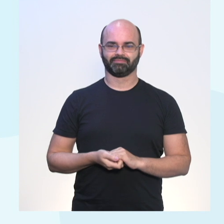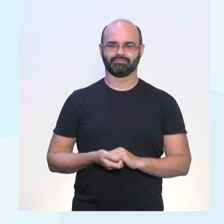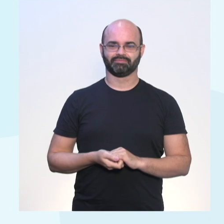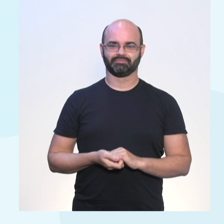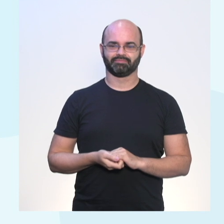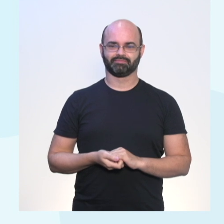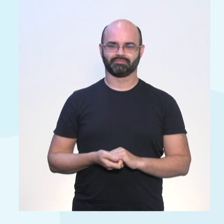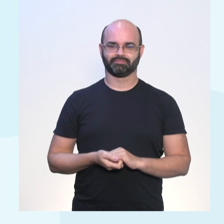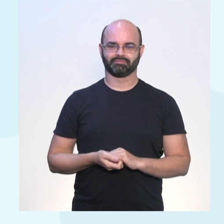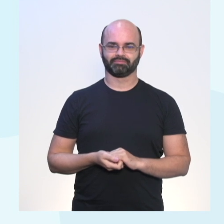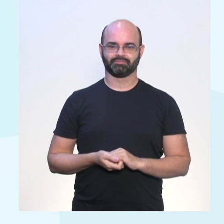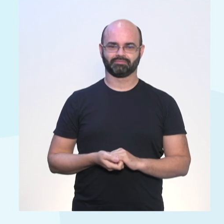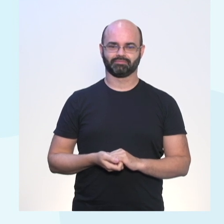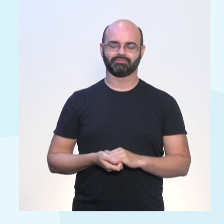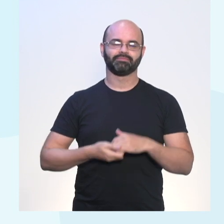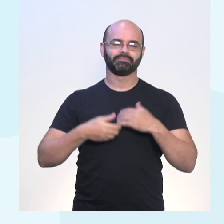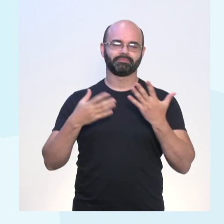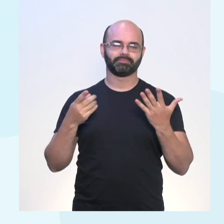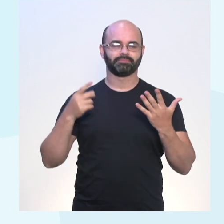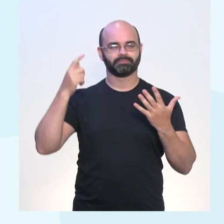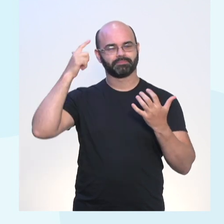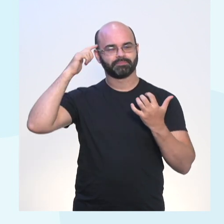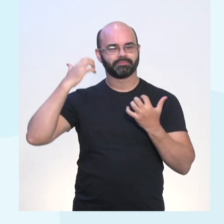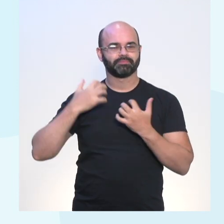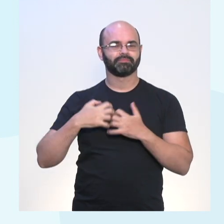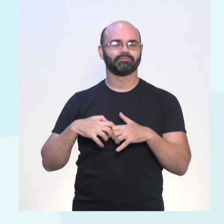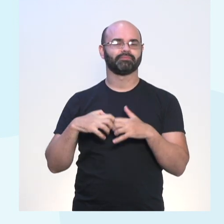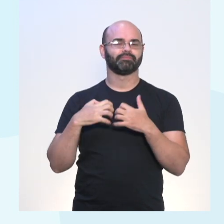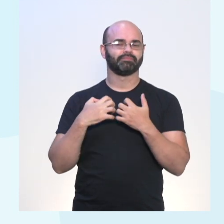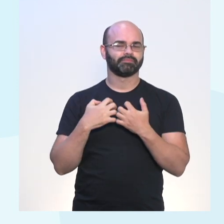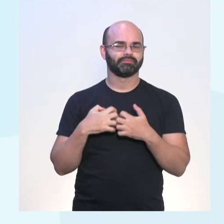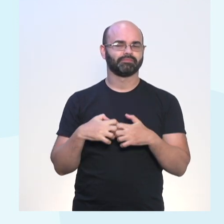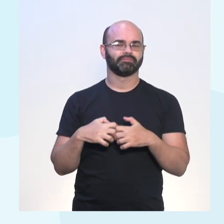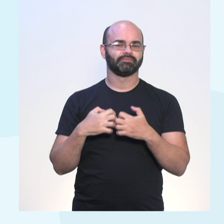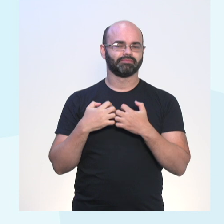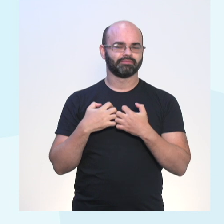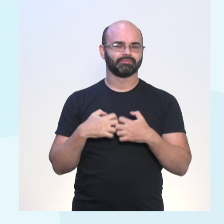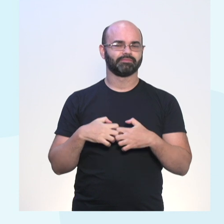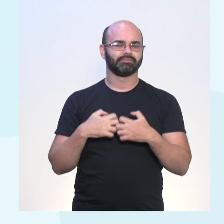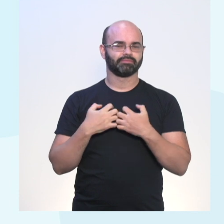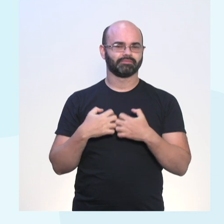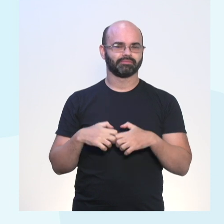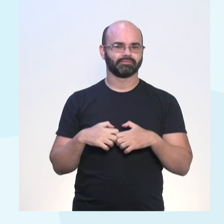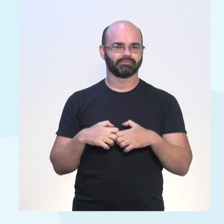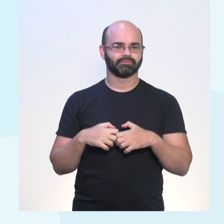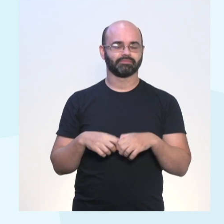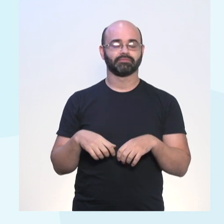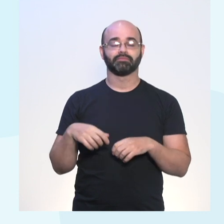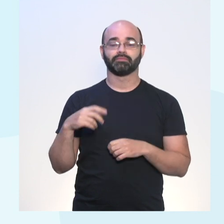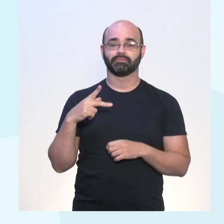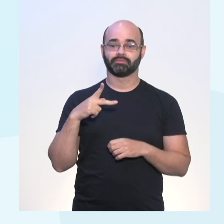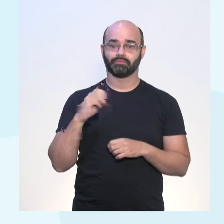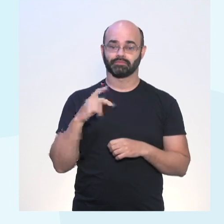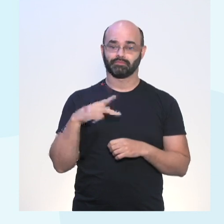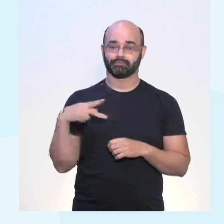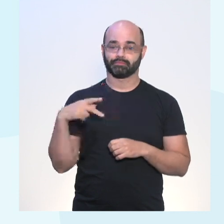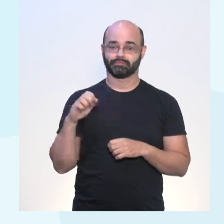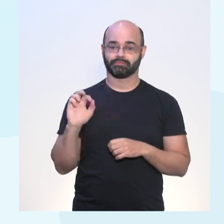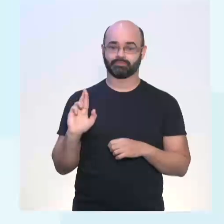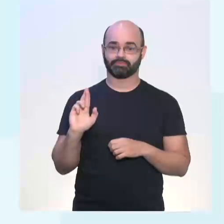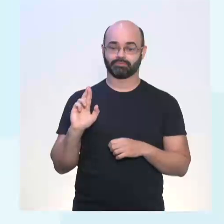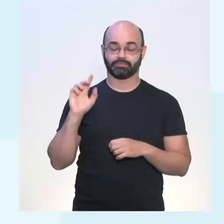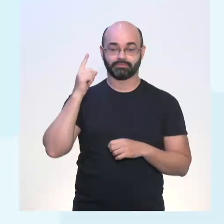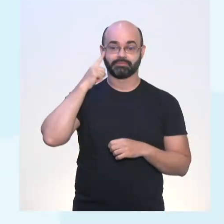Olha, gente, depois de refletir bastante, né, de pensar bastante, o Popper, ele chega numa